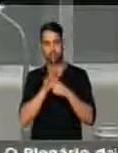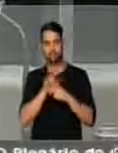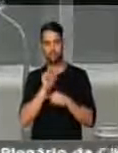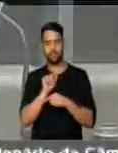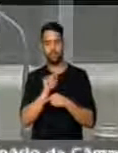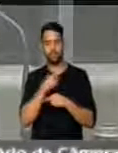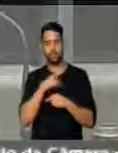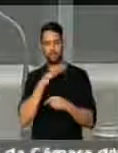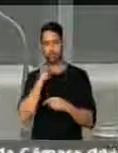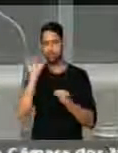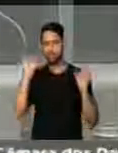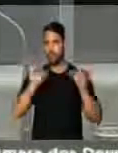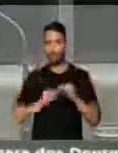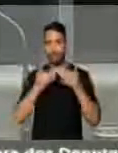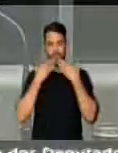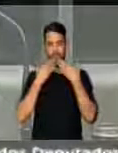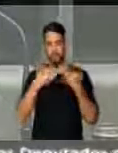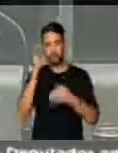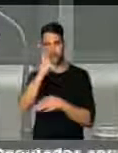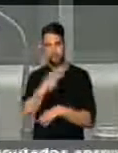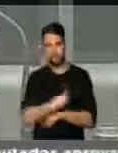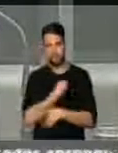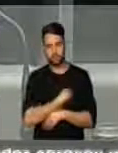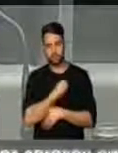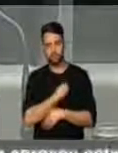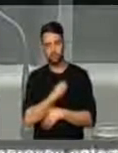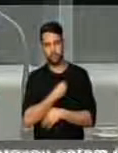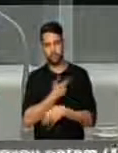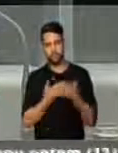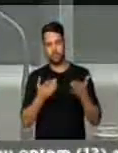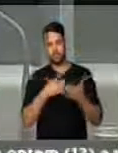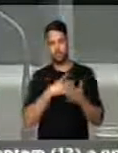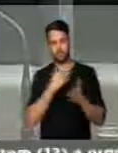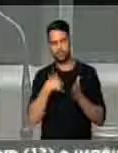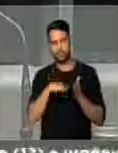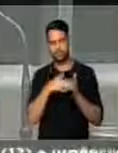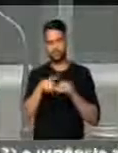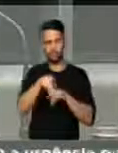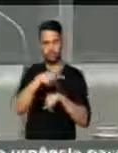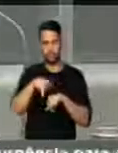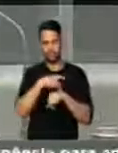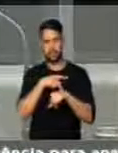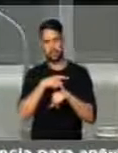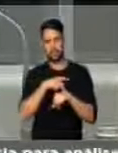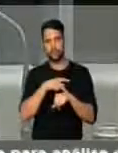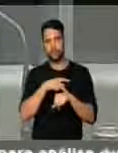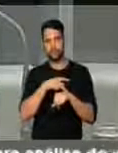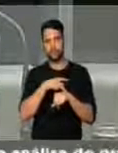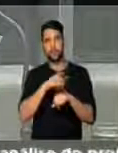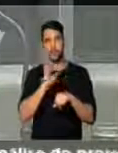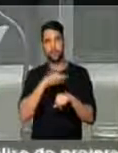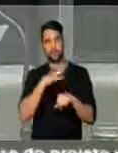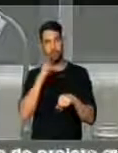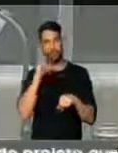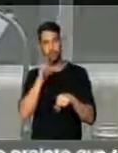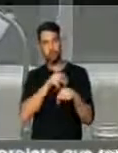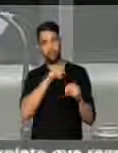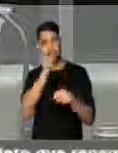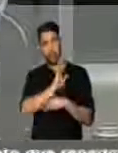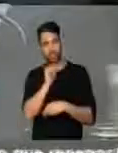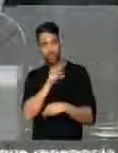para degradar a imagem do Brasil diante das nações democráticas do mundo. E